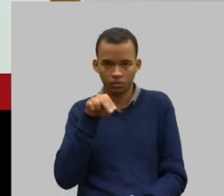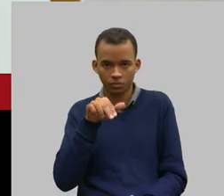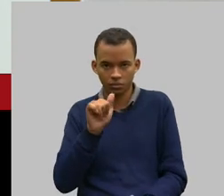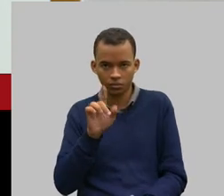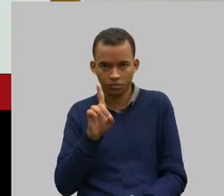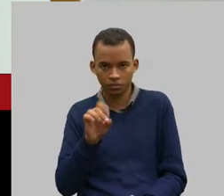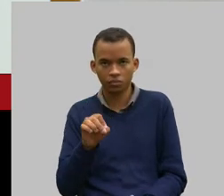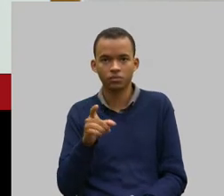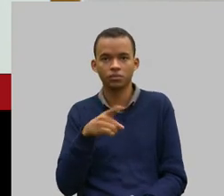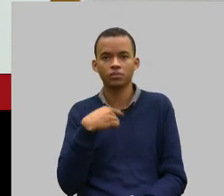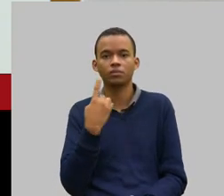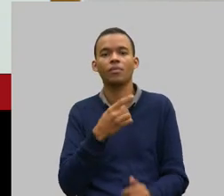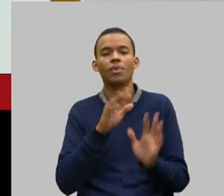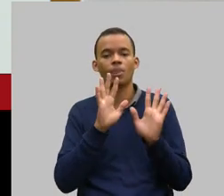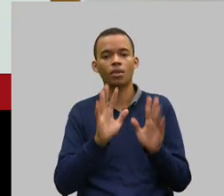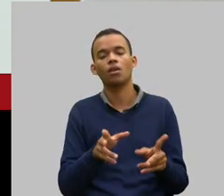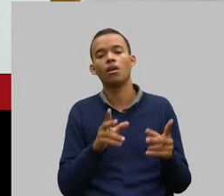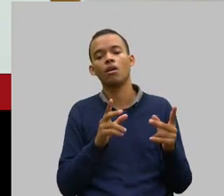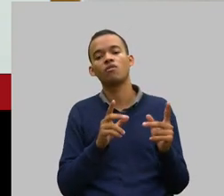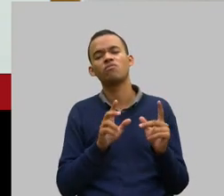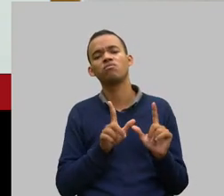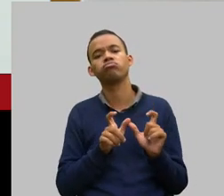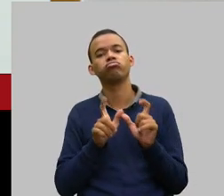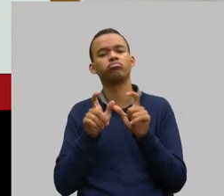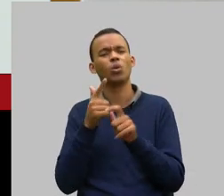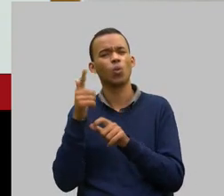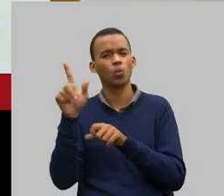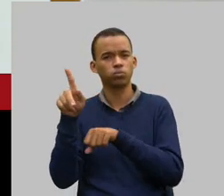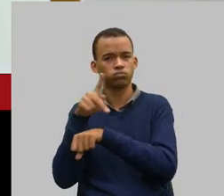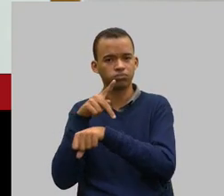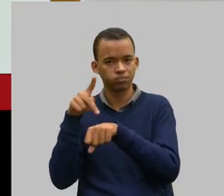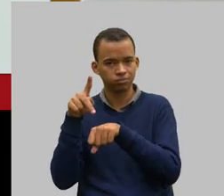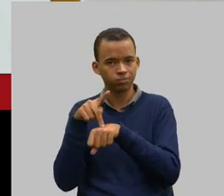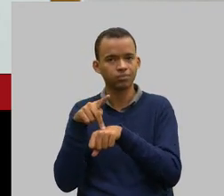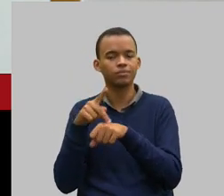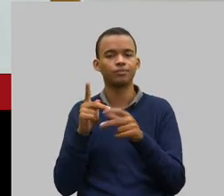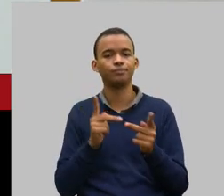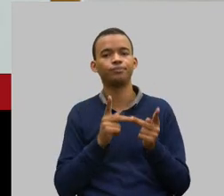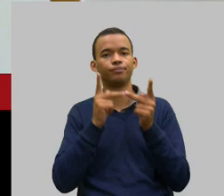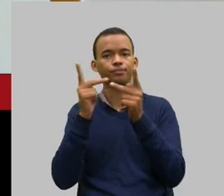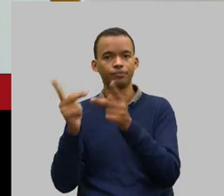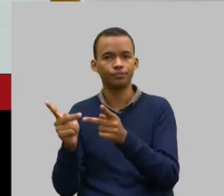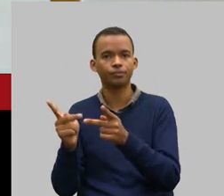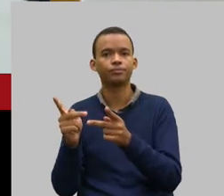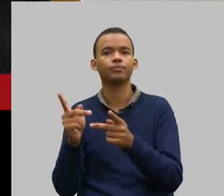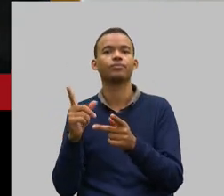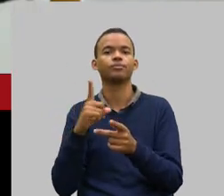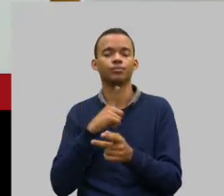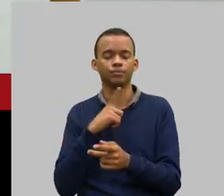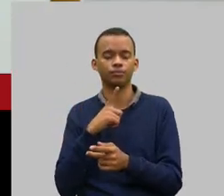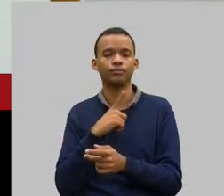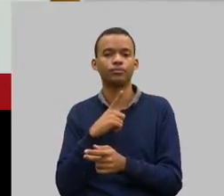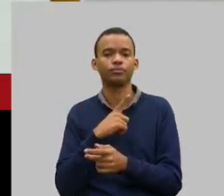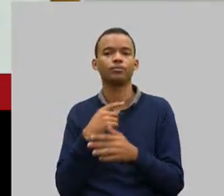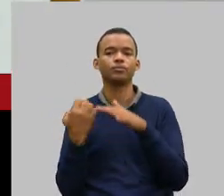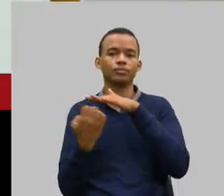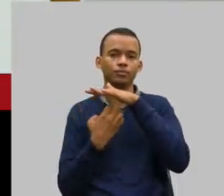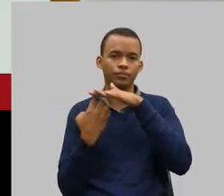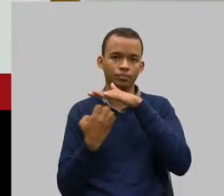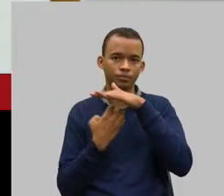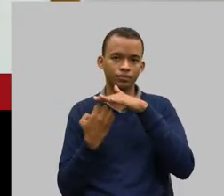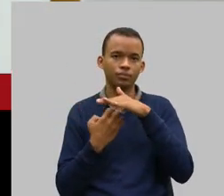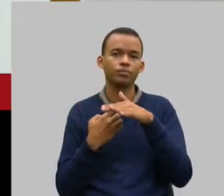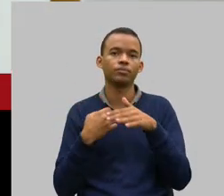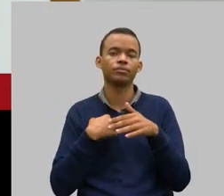três missões internacionais juntos lá jun a sede junto ao governo e a fieng então eu posso falar de